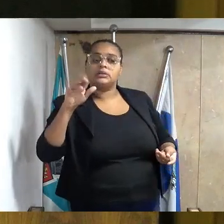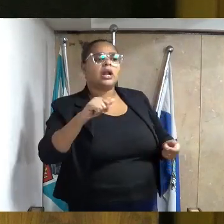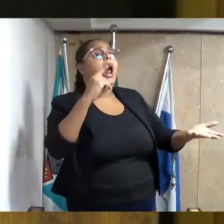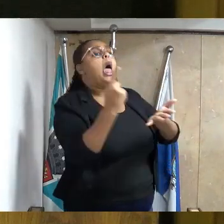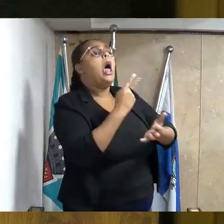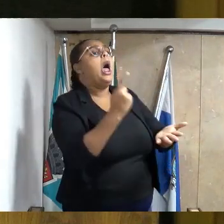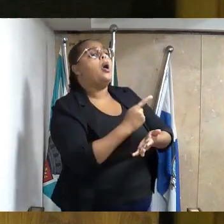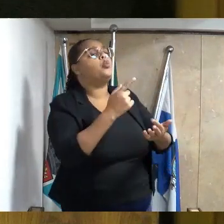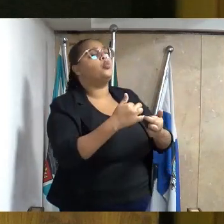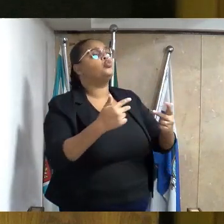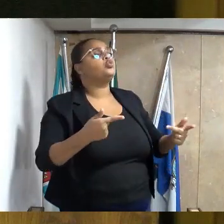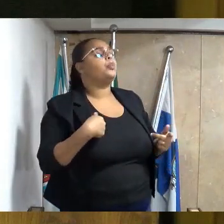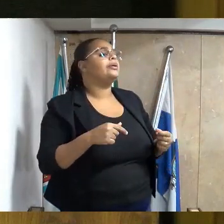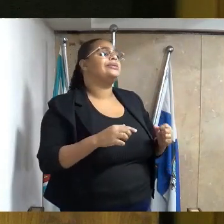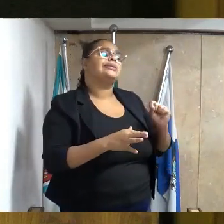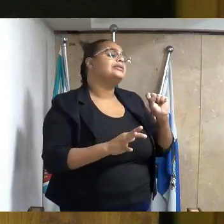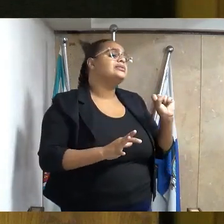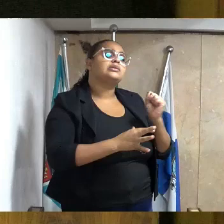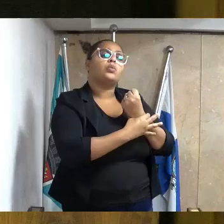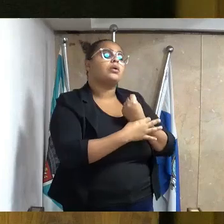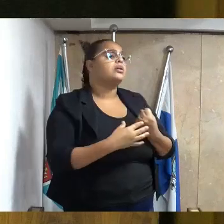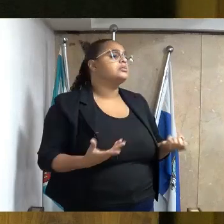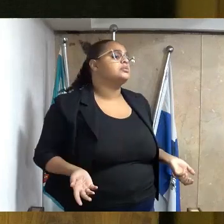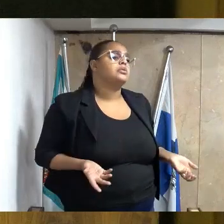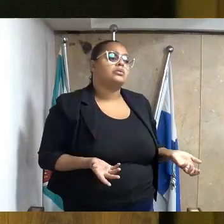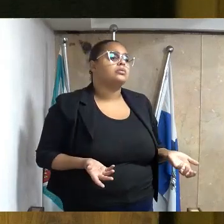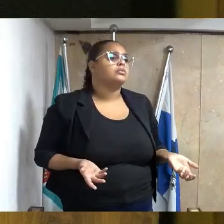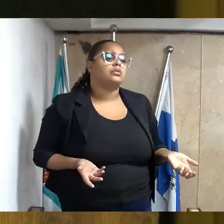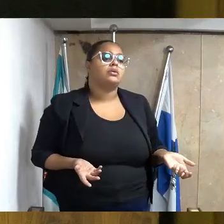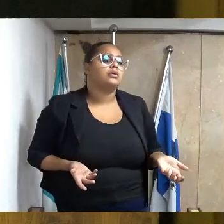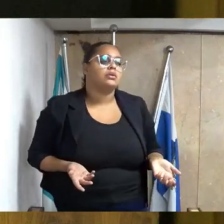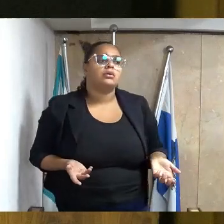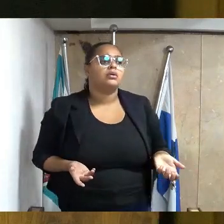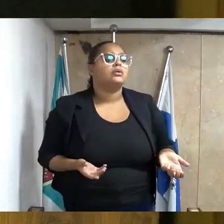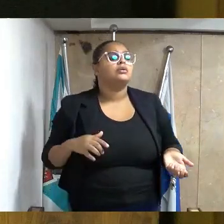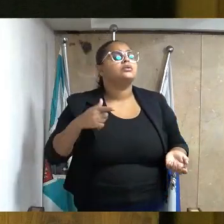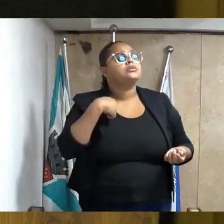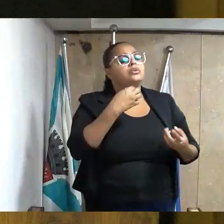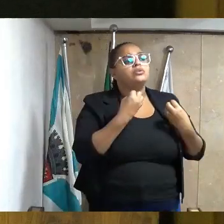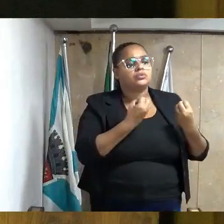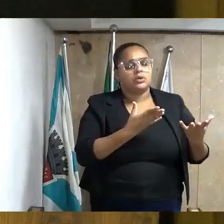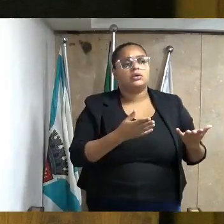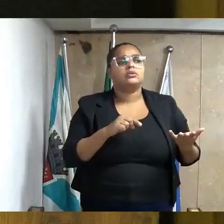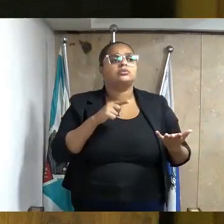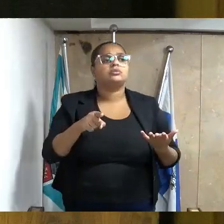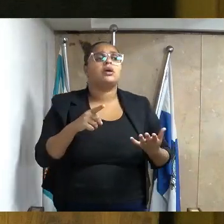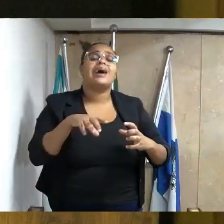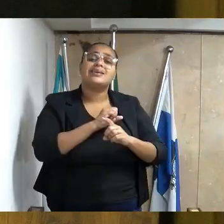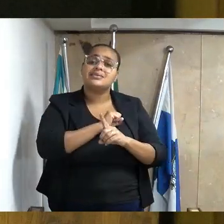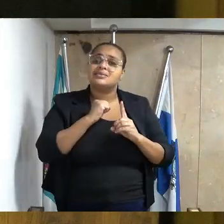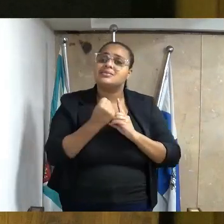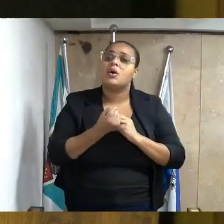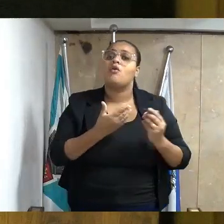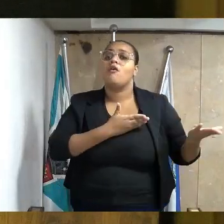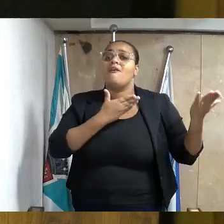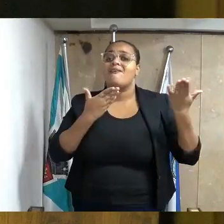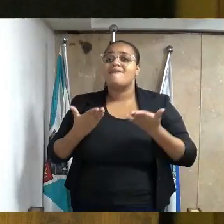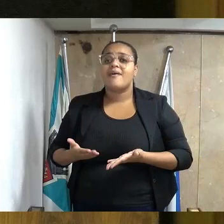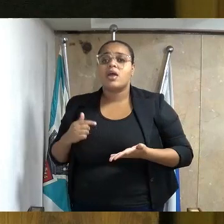a segurança do trânsito. Reitero o que disse: essa ação é uma